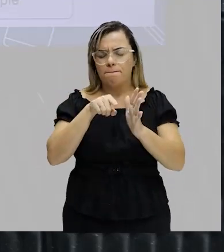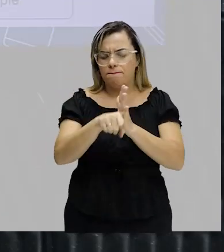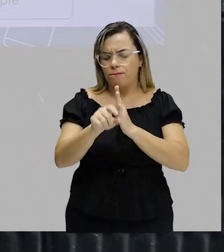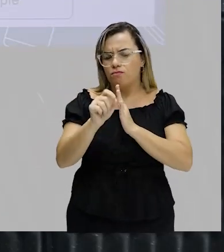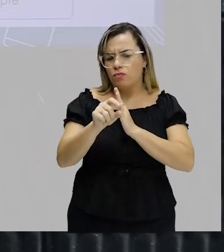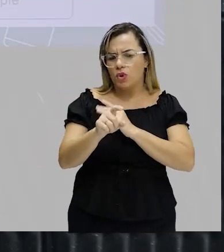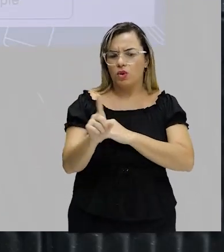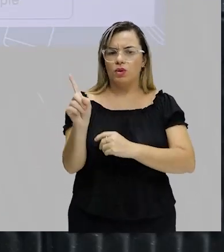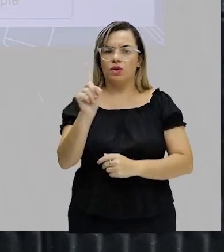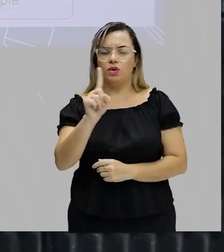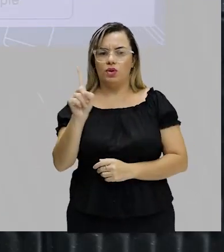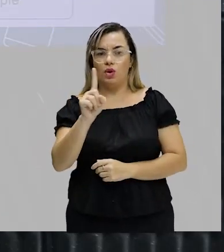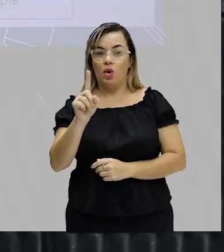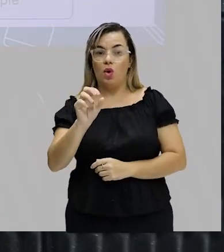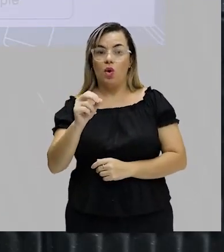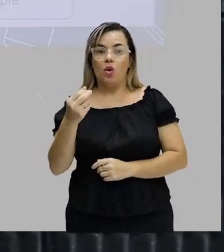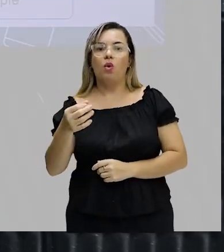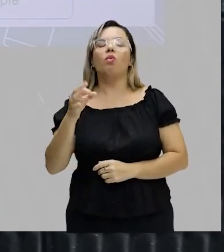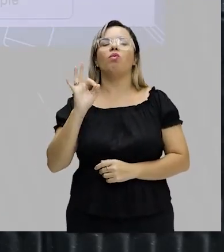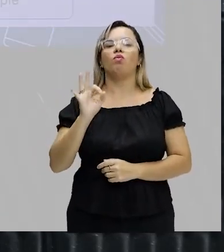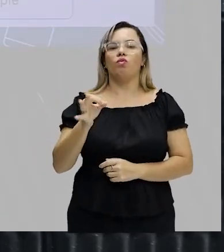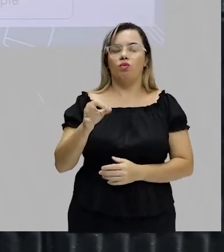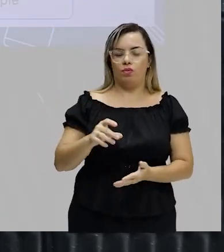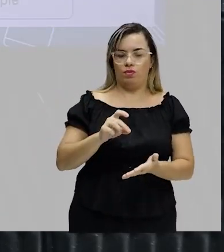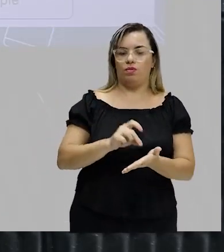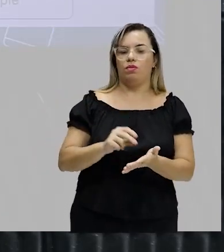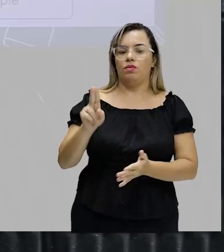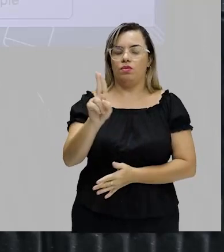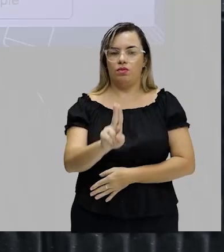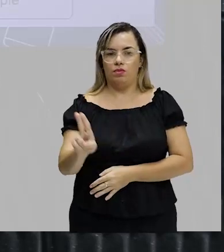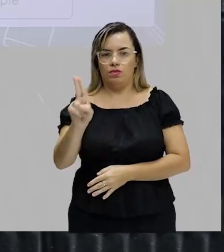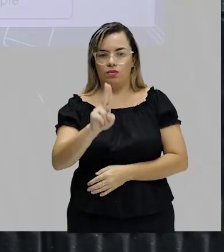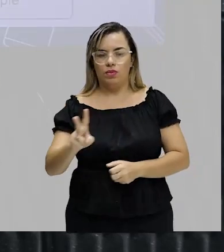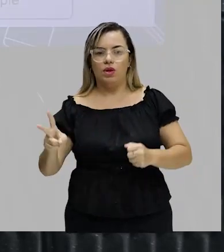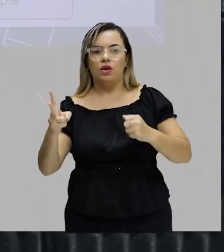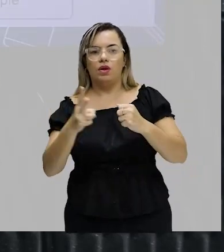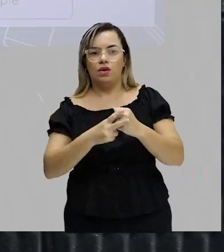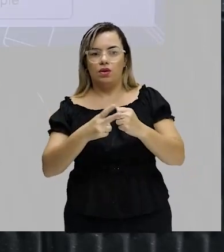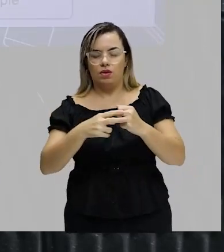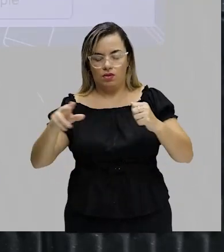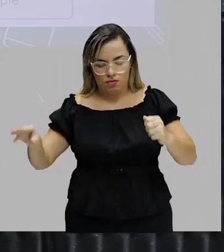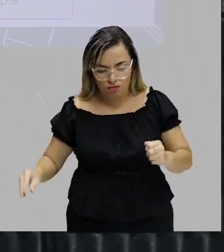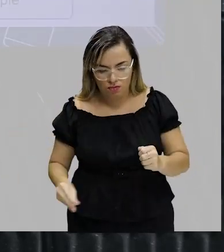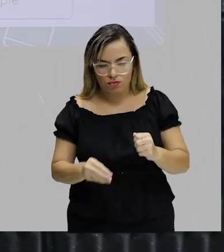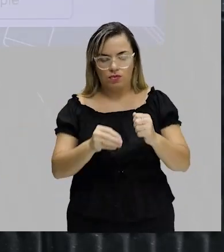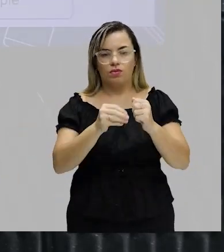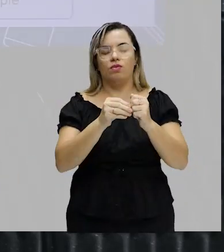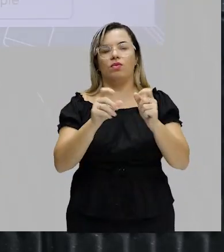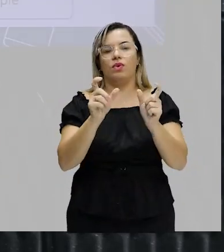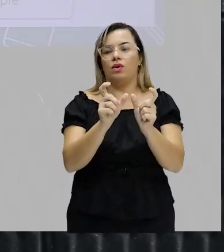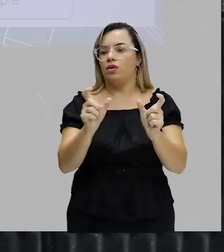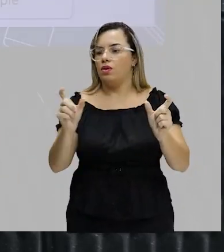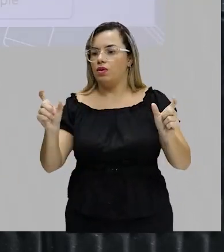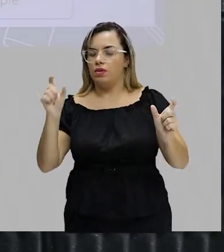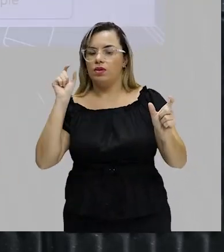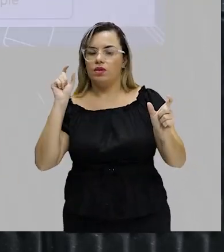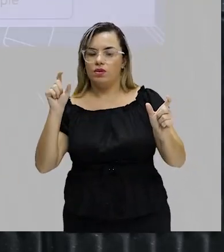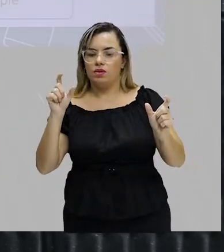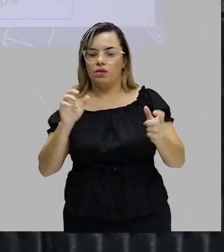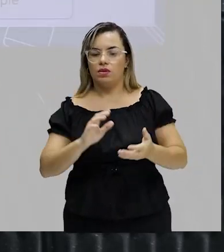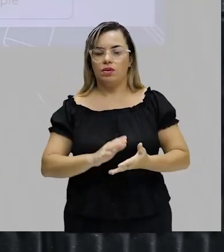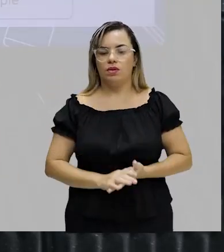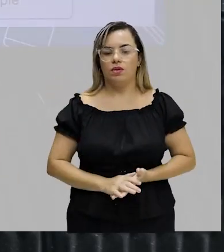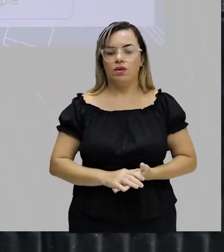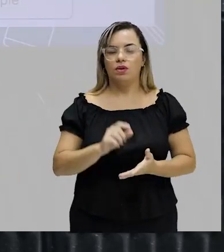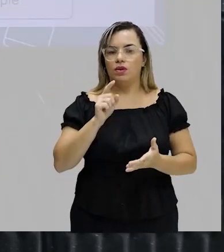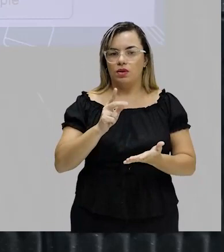ou mesmo as frases afirmativas, nós vamos utilizar esse verbo auxiliar na construção dessas frases. Ele